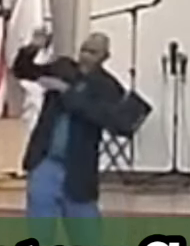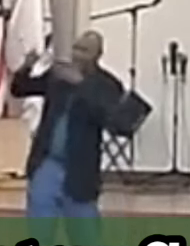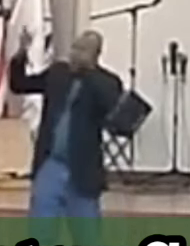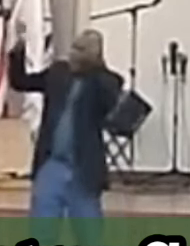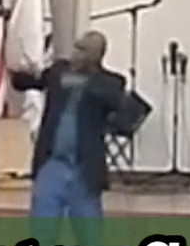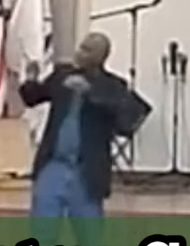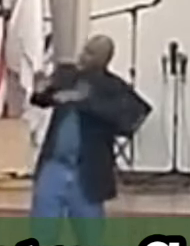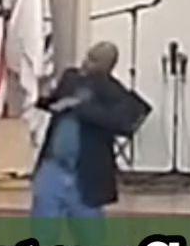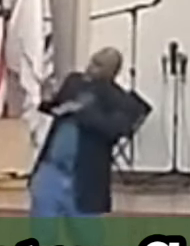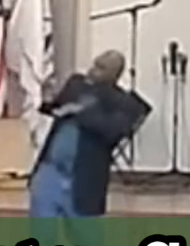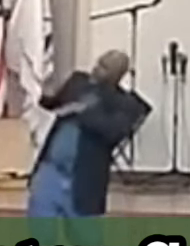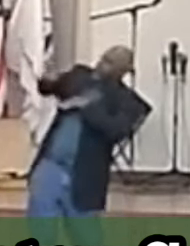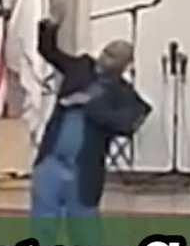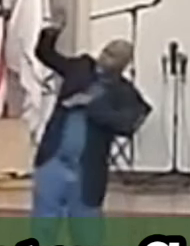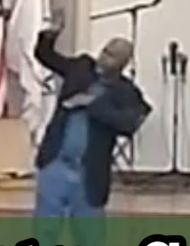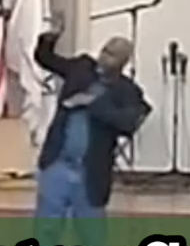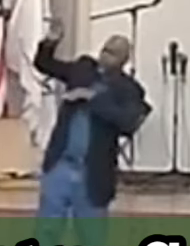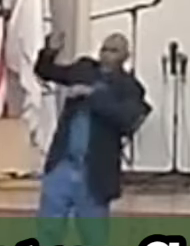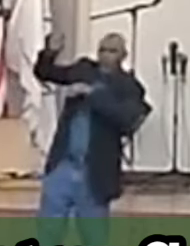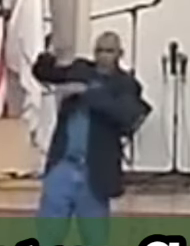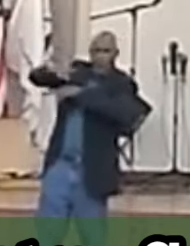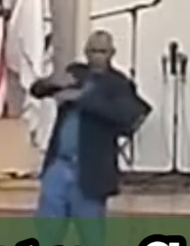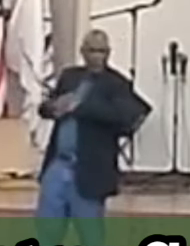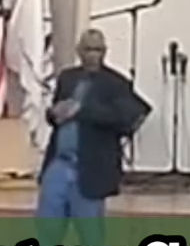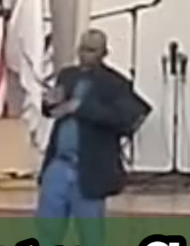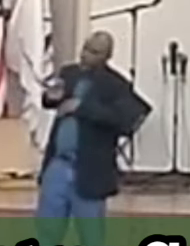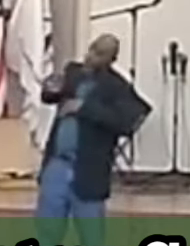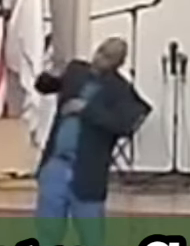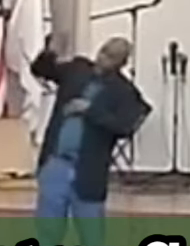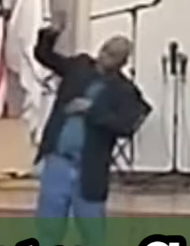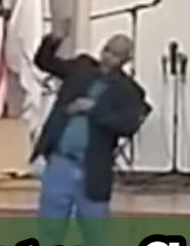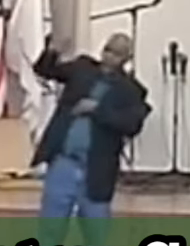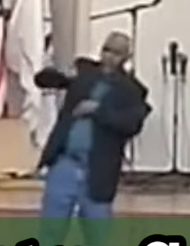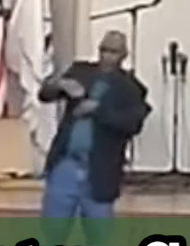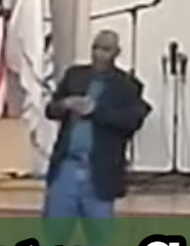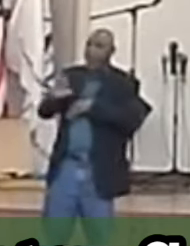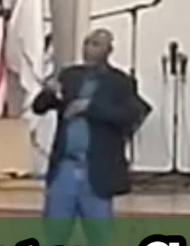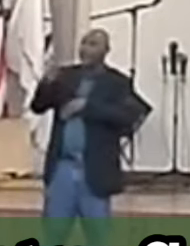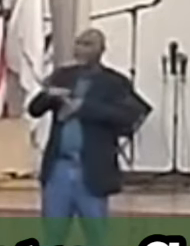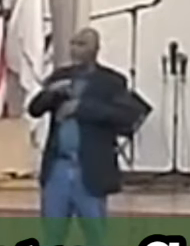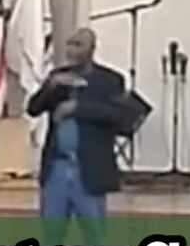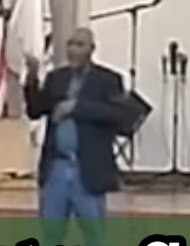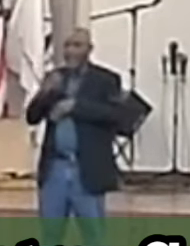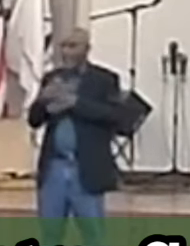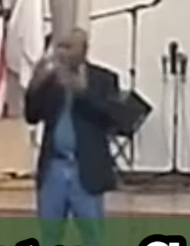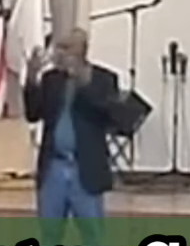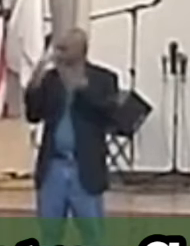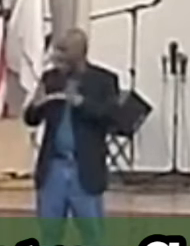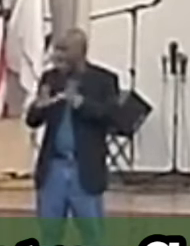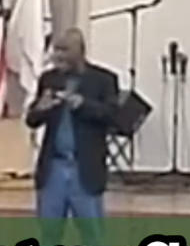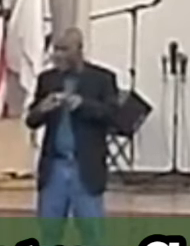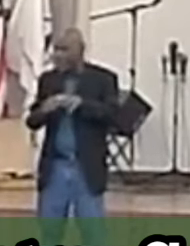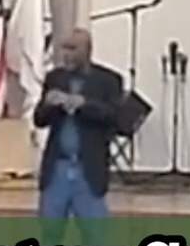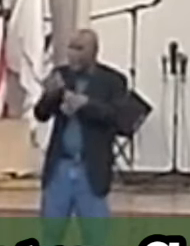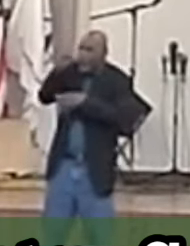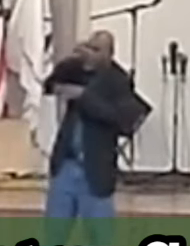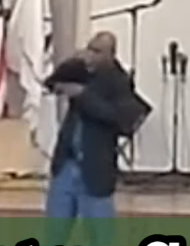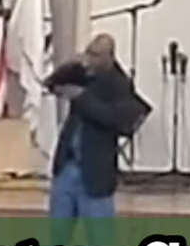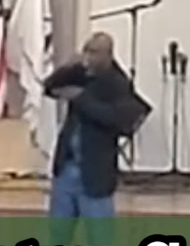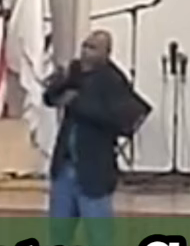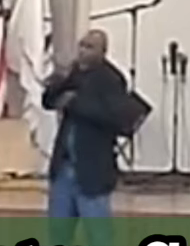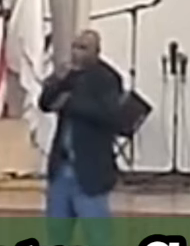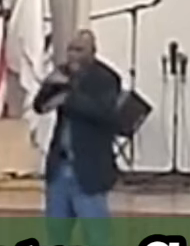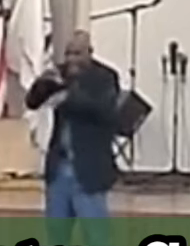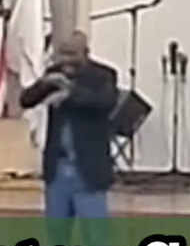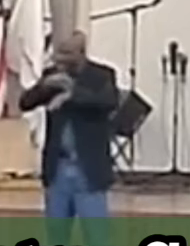A águia voa no voo dos cruzeiros, dos bois, lá em cima. Quando ela vai morrer, ela não quer dar gostinho para o urubu comer a carne dela, porque o